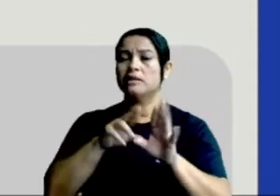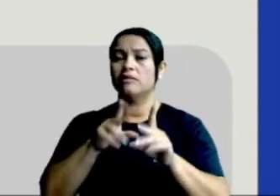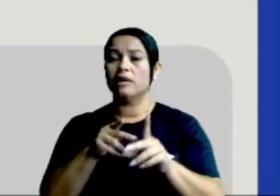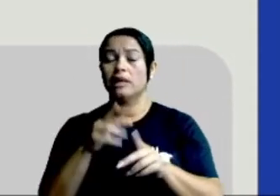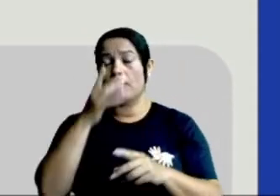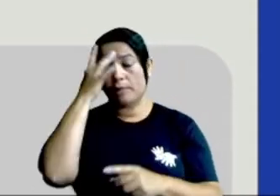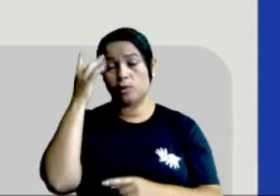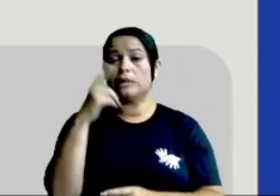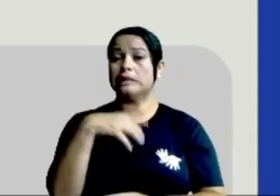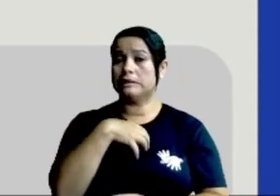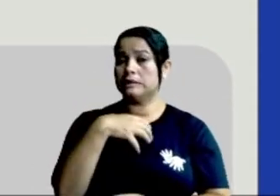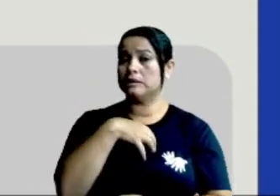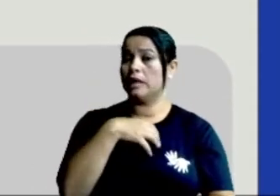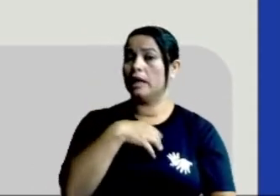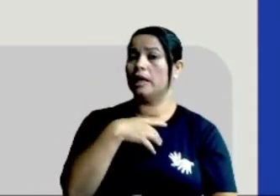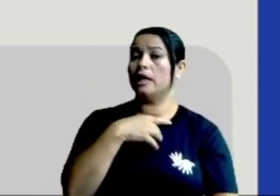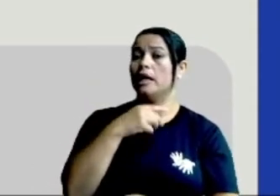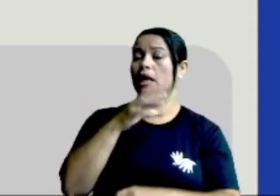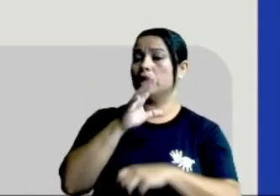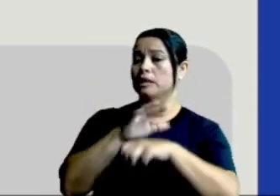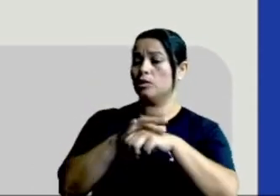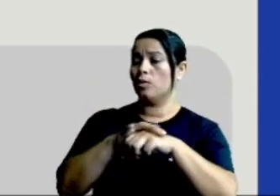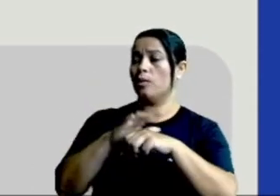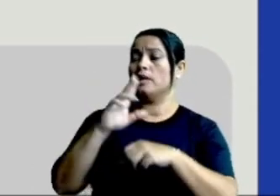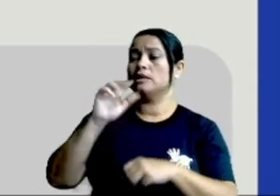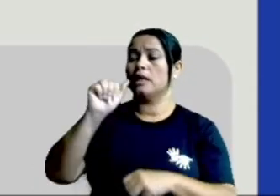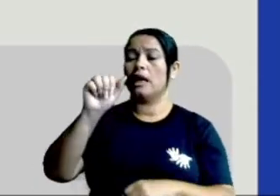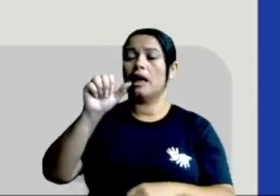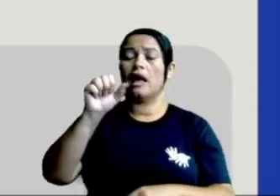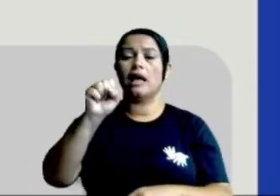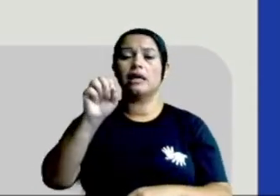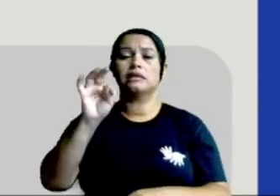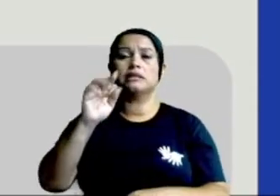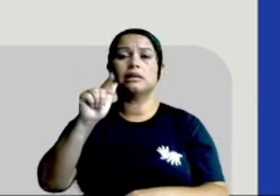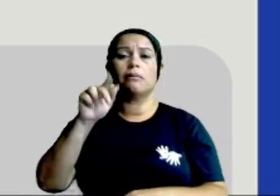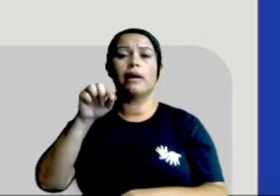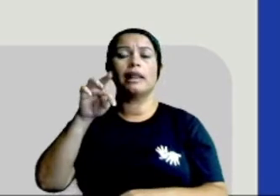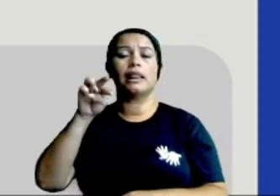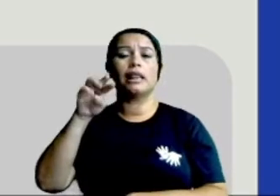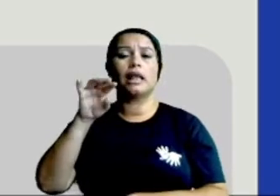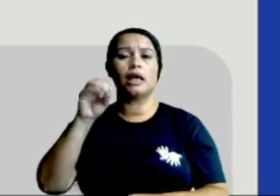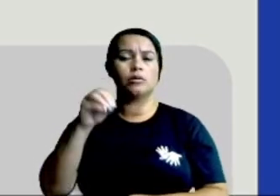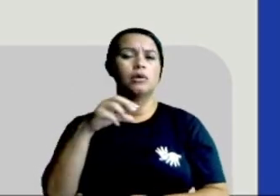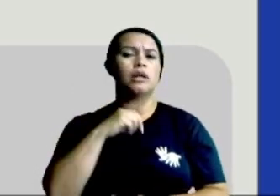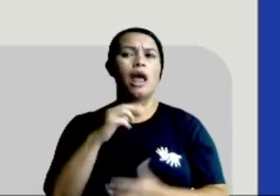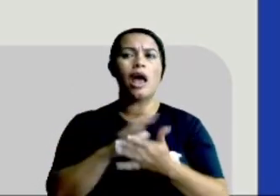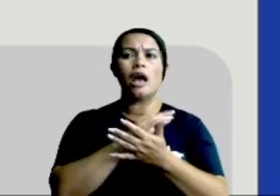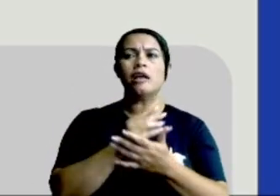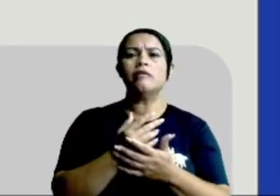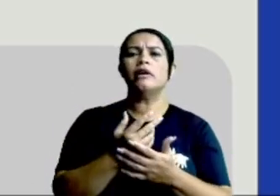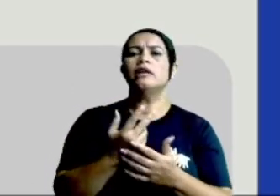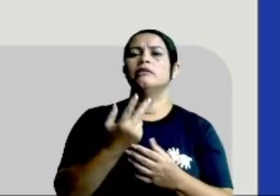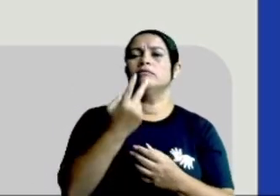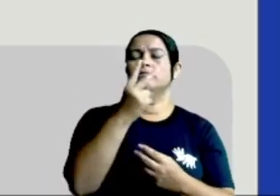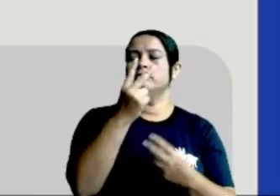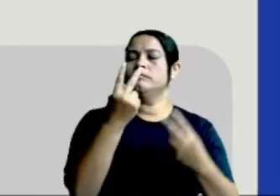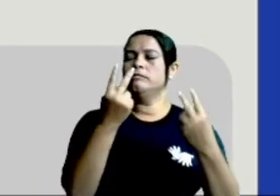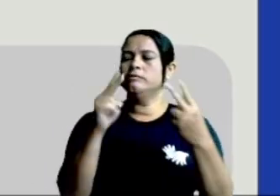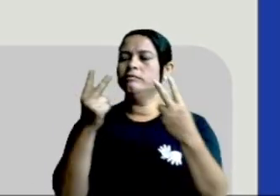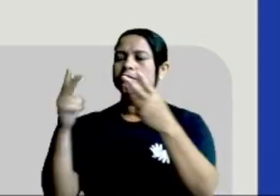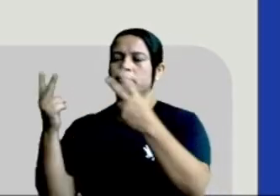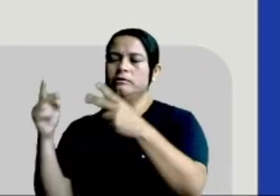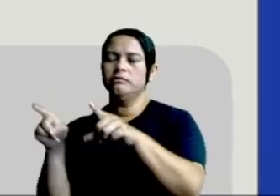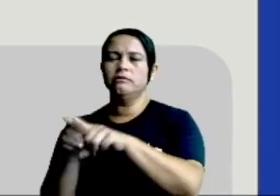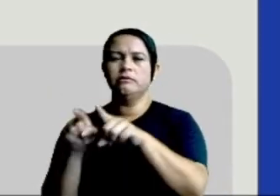o astigmatismo, ela costuma ter visões duplas, ver as imagens ficando duplas, ela vê desvios